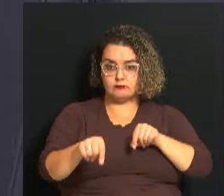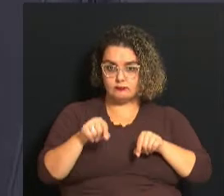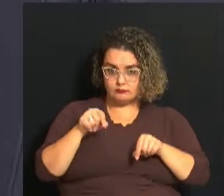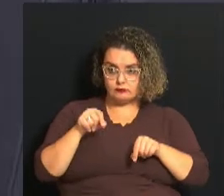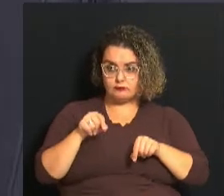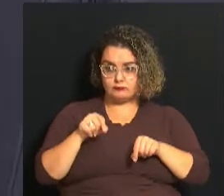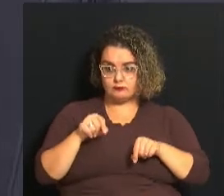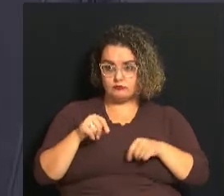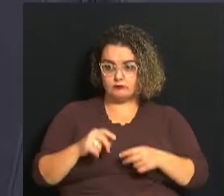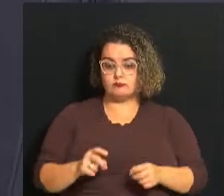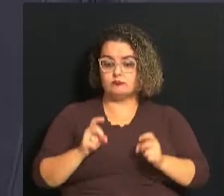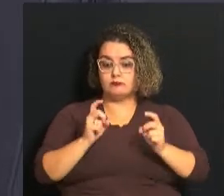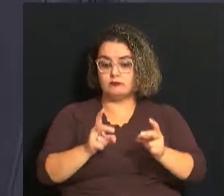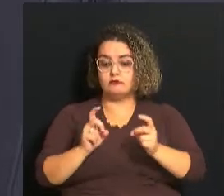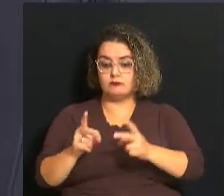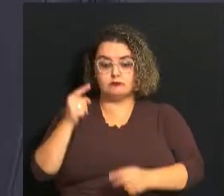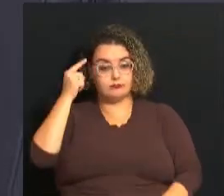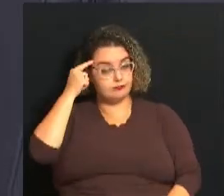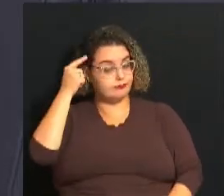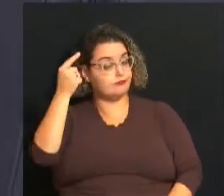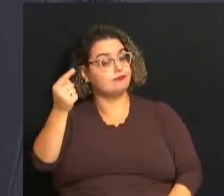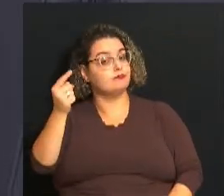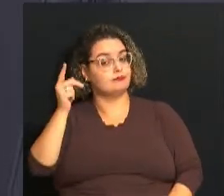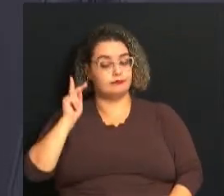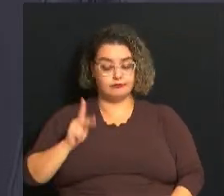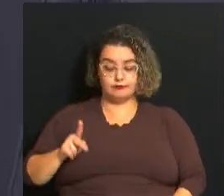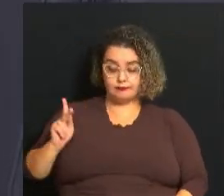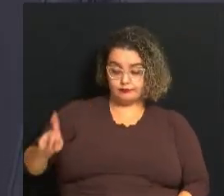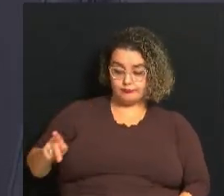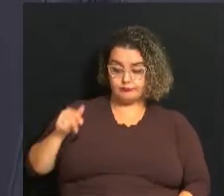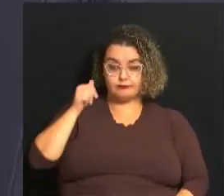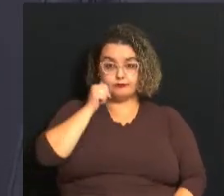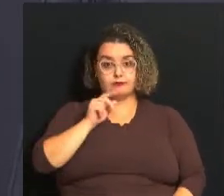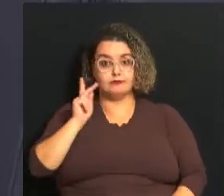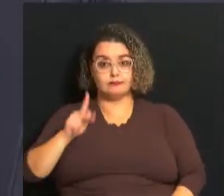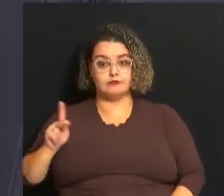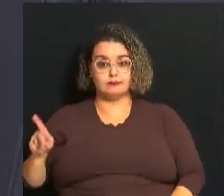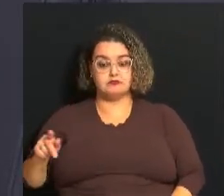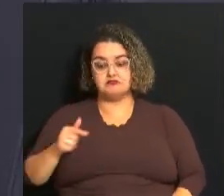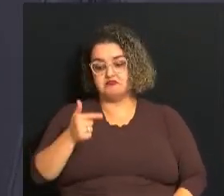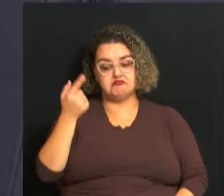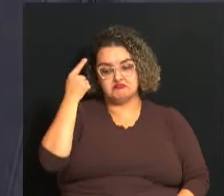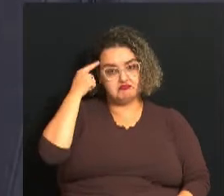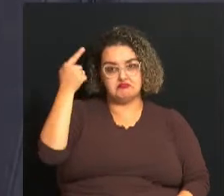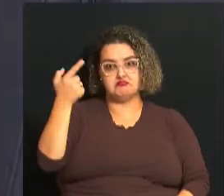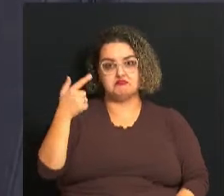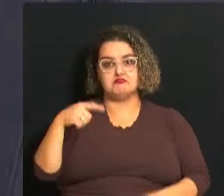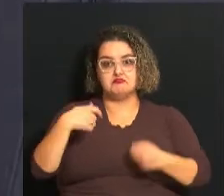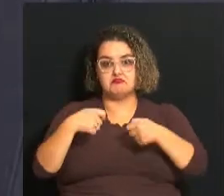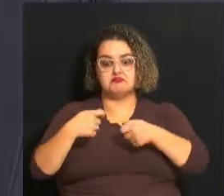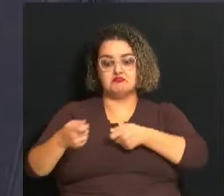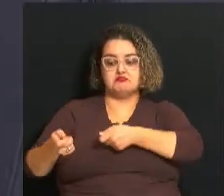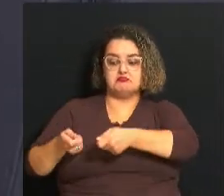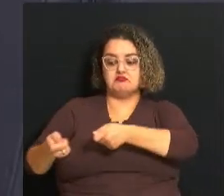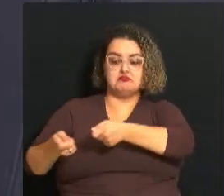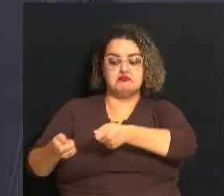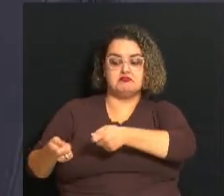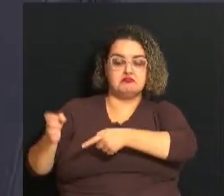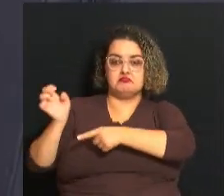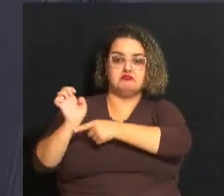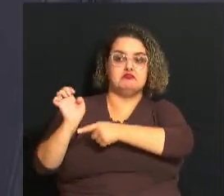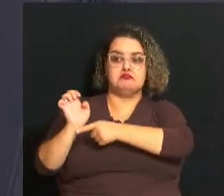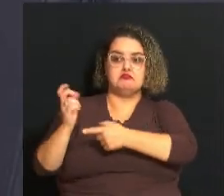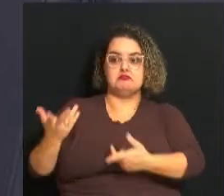vendem a ideia de que a professor o professor é um sem noção que precisa ser controlado pelo Estado